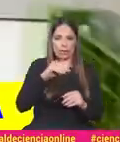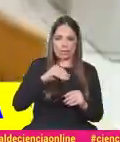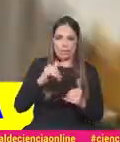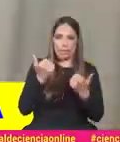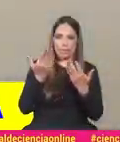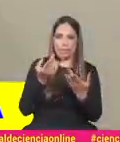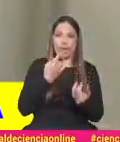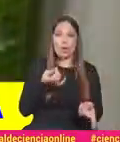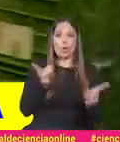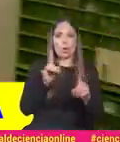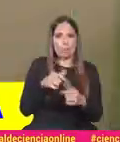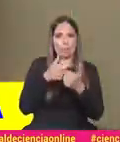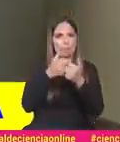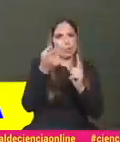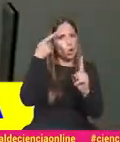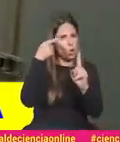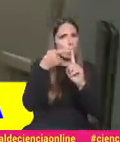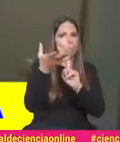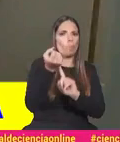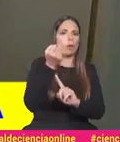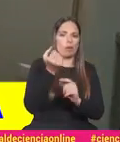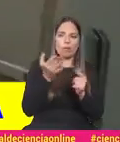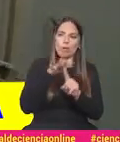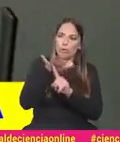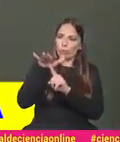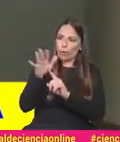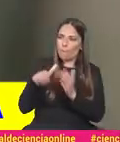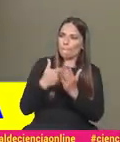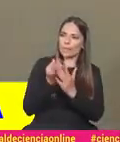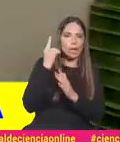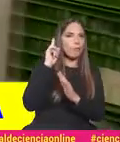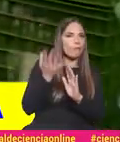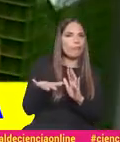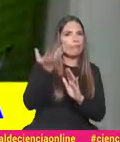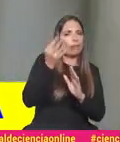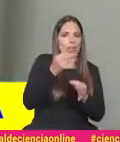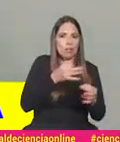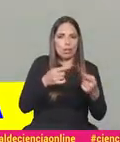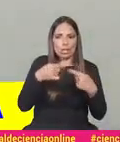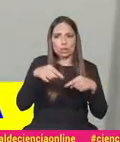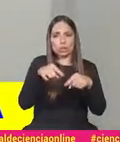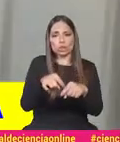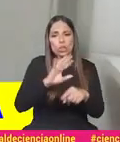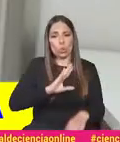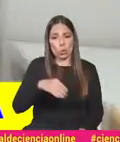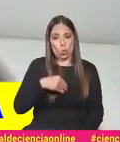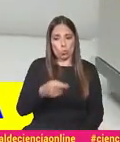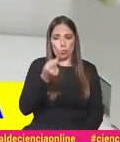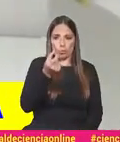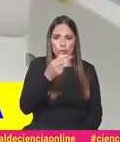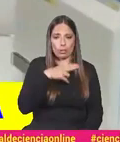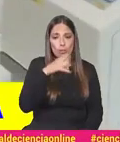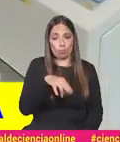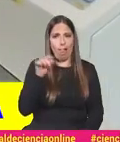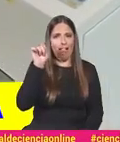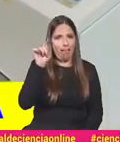mais uma vez, a nossa missão: contribuir para valorizar os recursos genéticos no mundo. Um bocadinho de